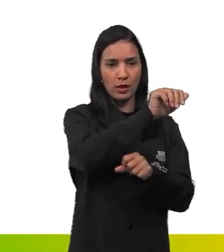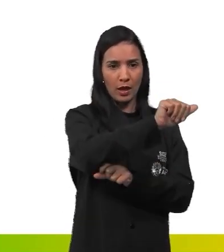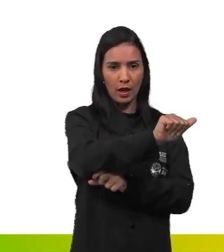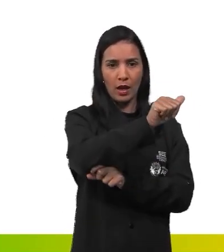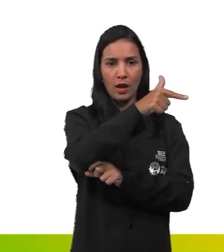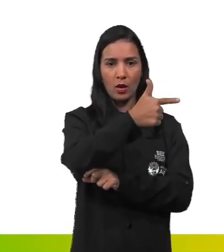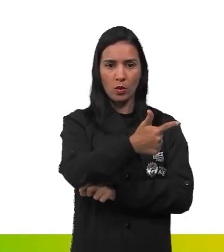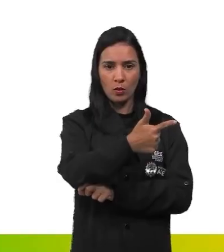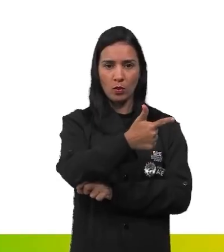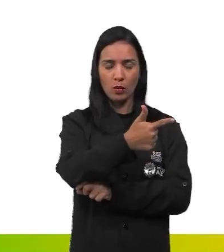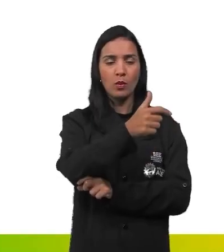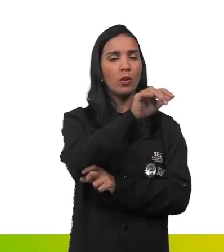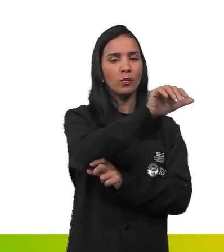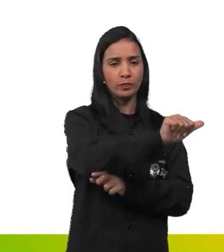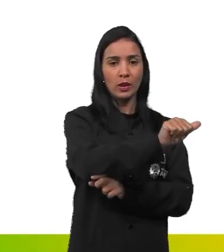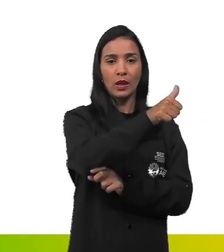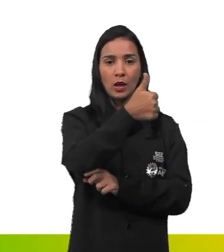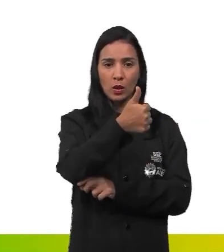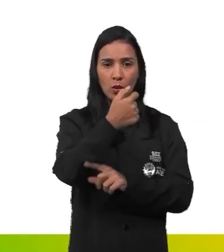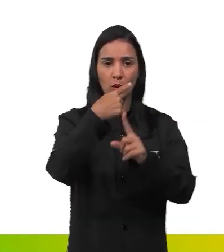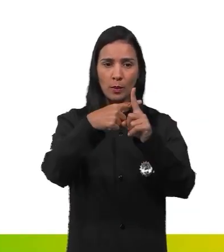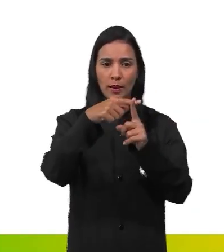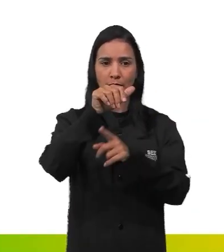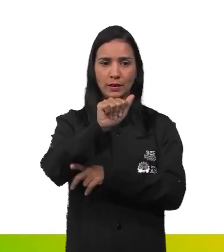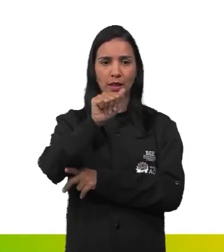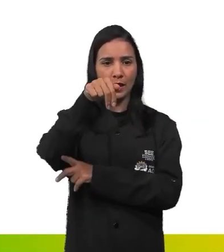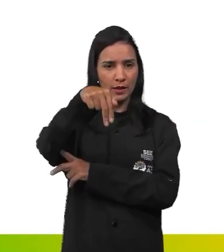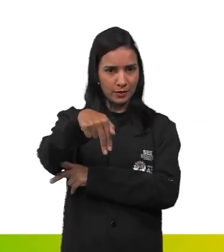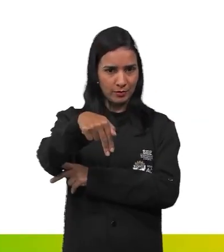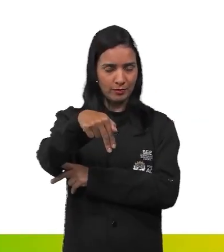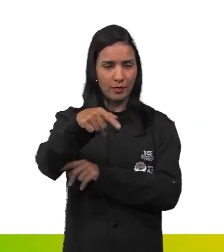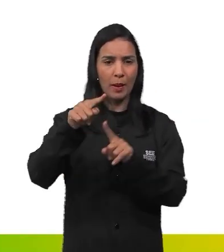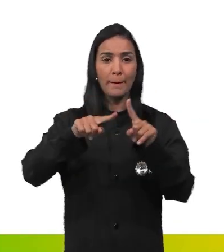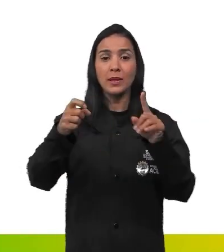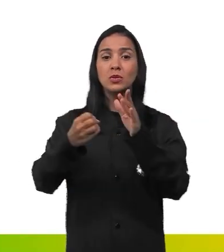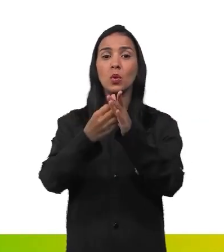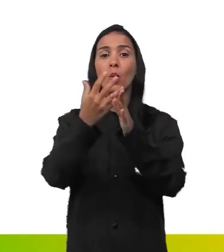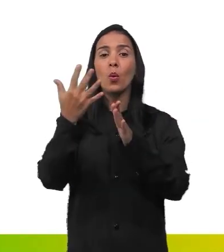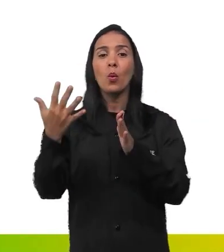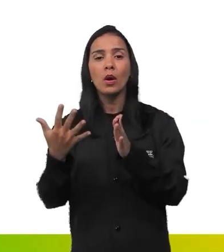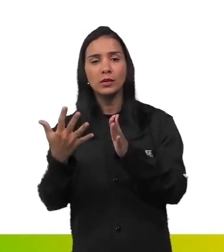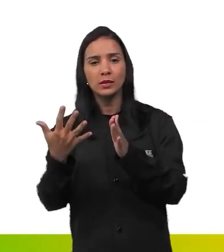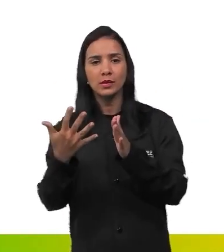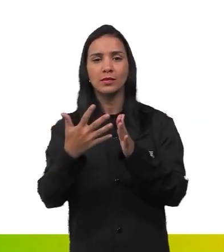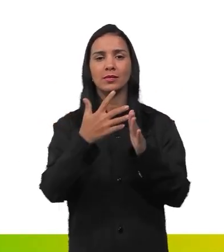A questão agora, quantas vezes eu somei A1 mais AN? N vezes.